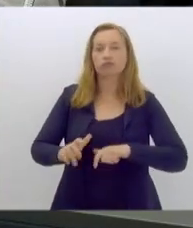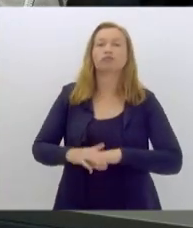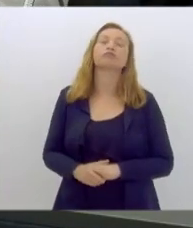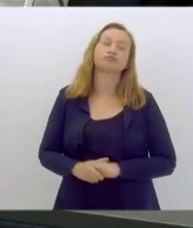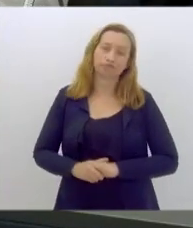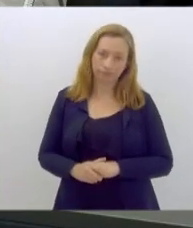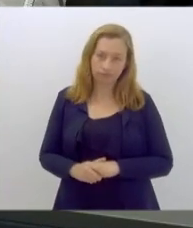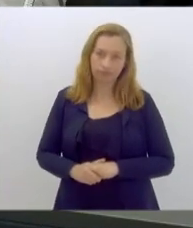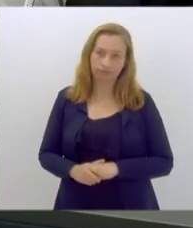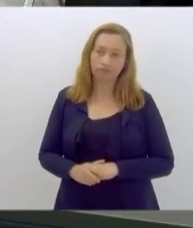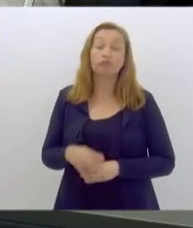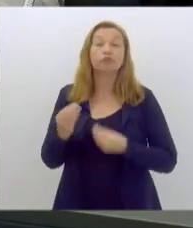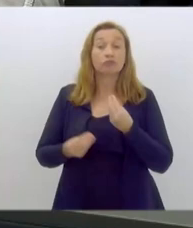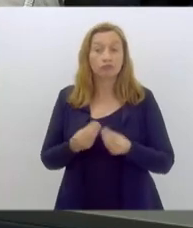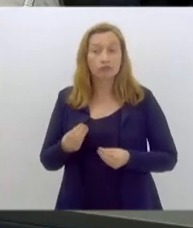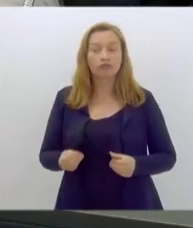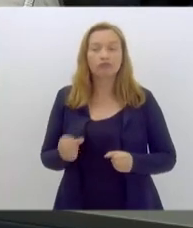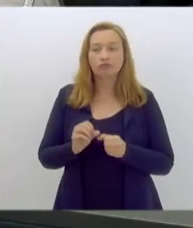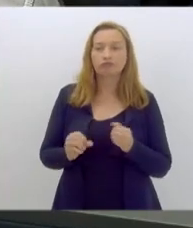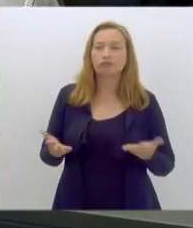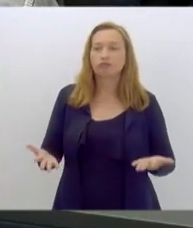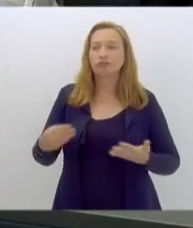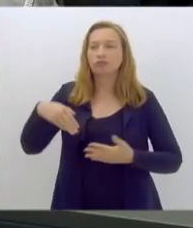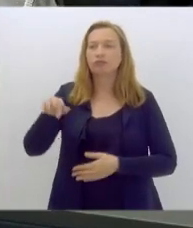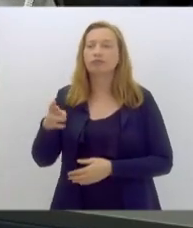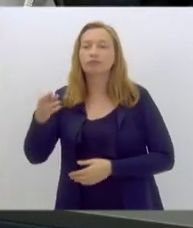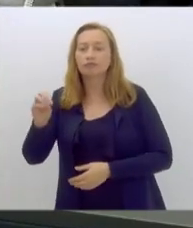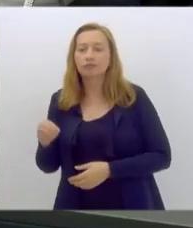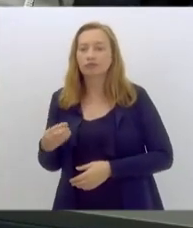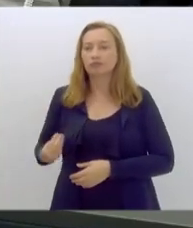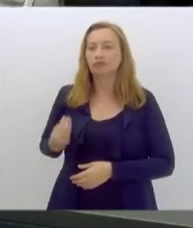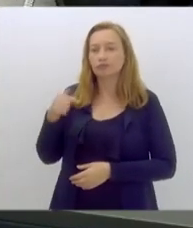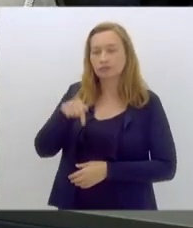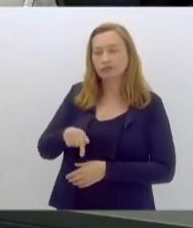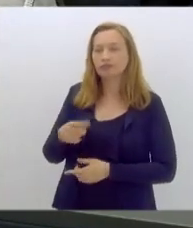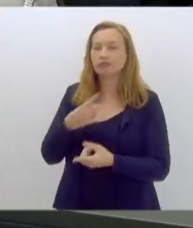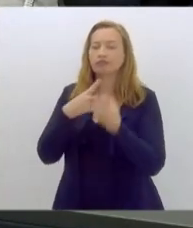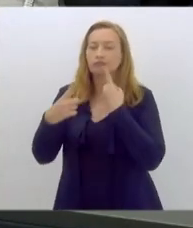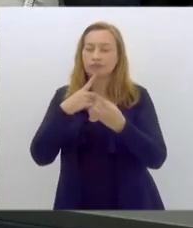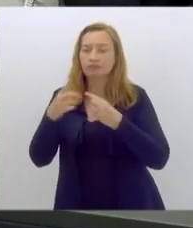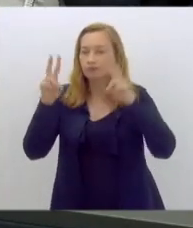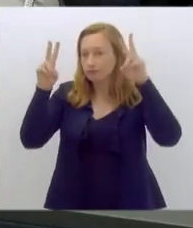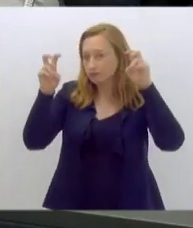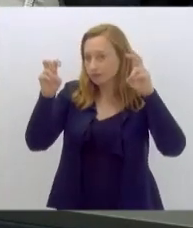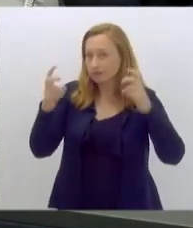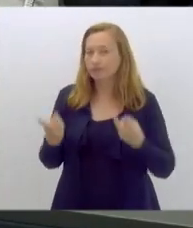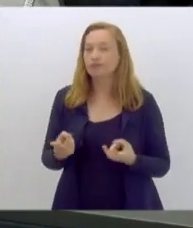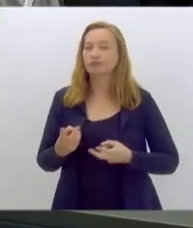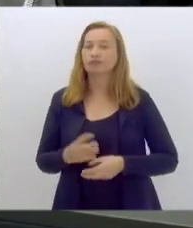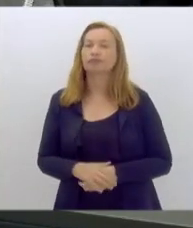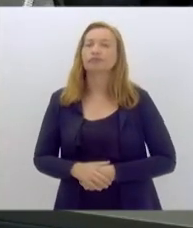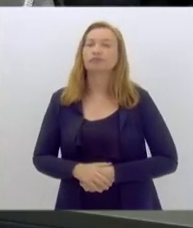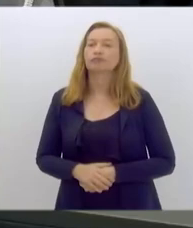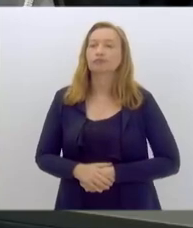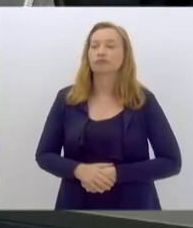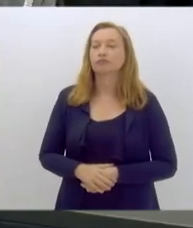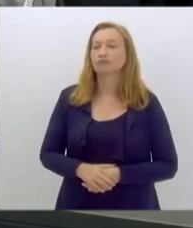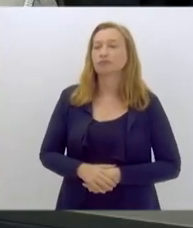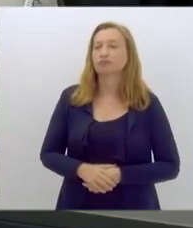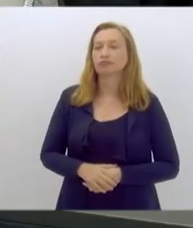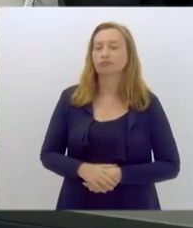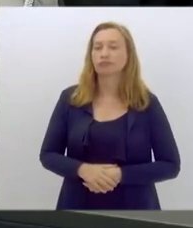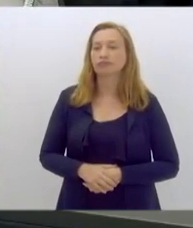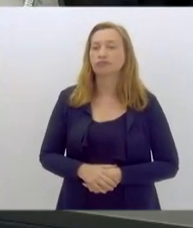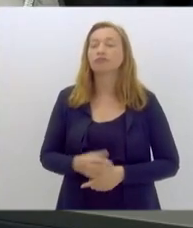especializamos isso né Mauro que tá aqui que a gente discute muito sobre a síndrome da capitalidade aquela coisa